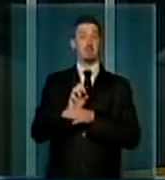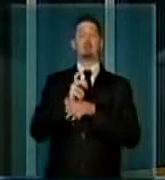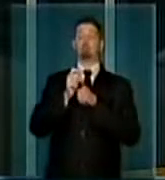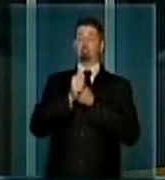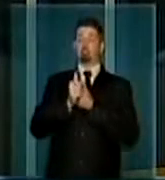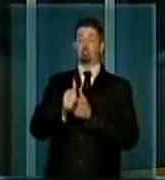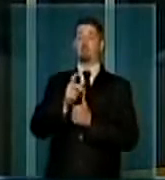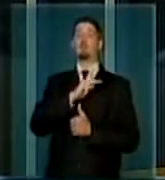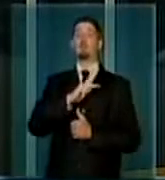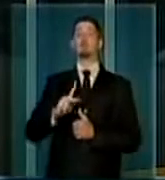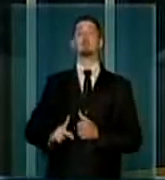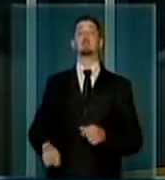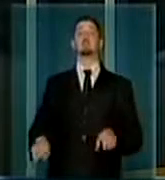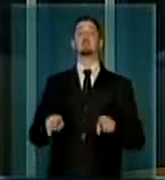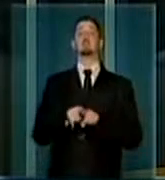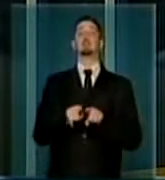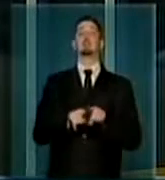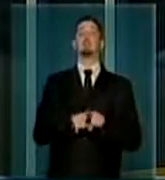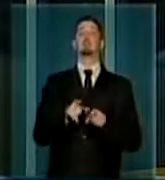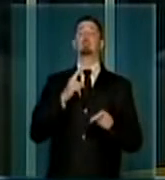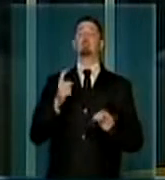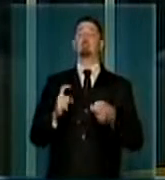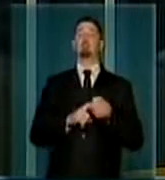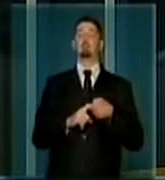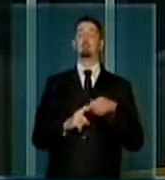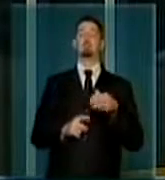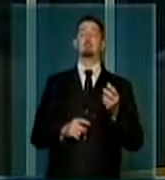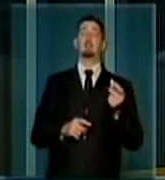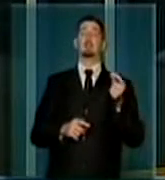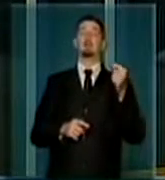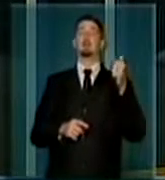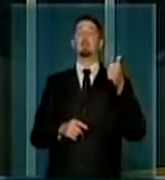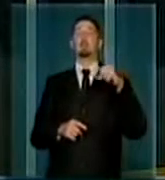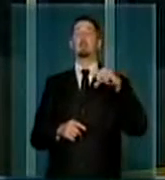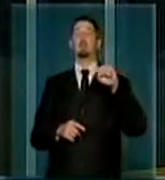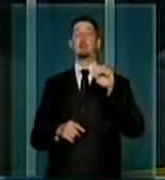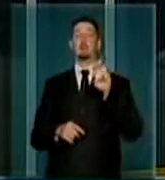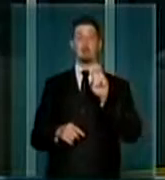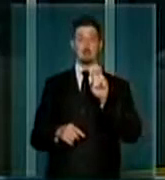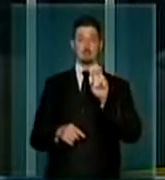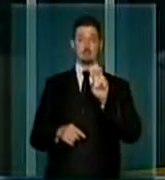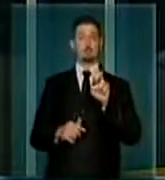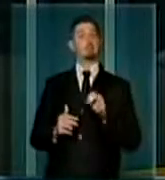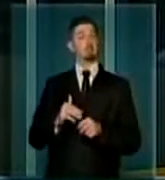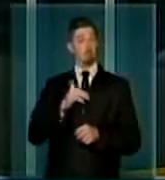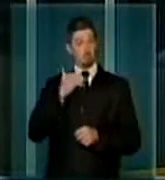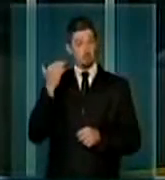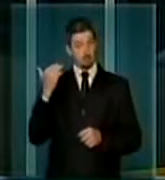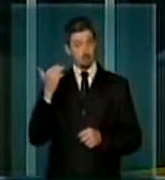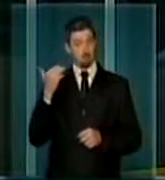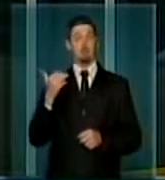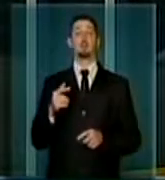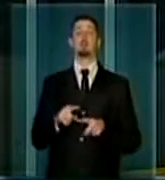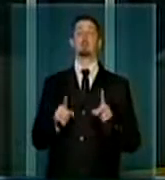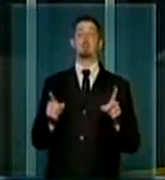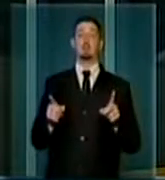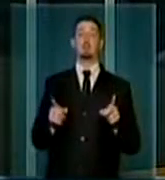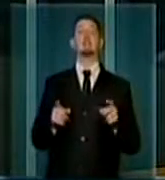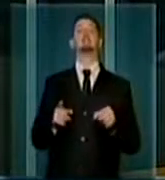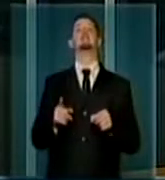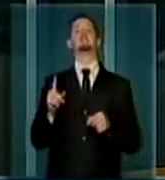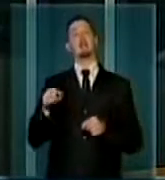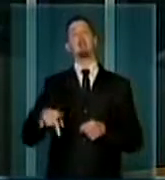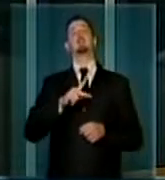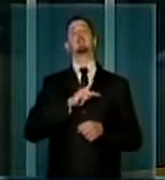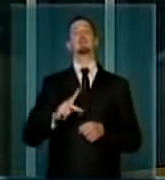qual presidia e que estava filiado desde 1985. Faleceu na condição